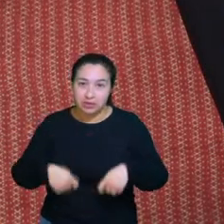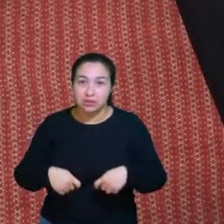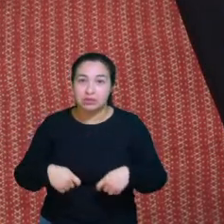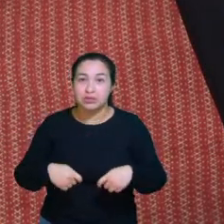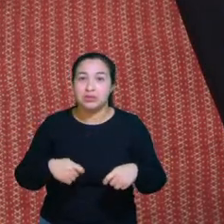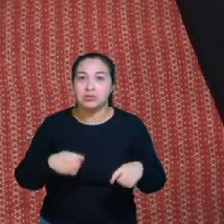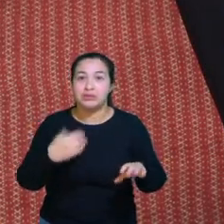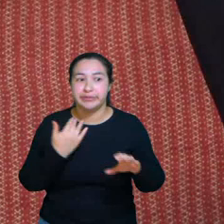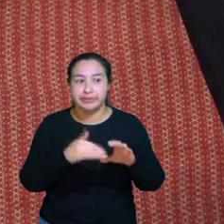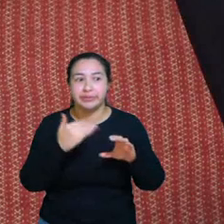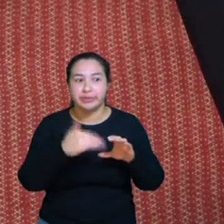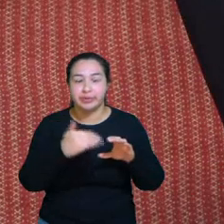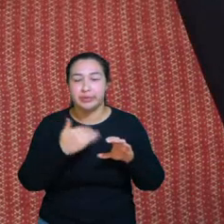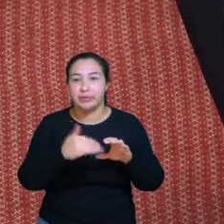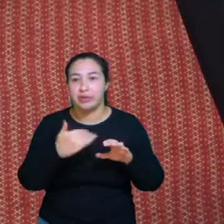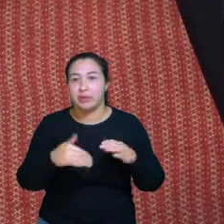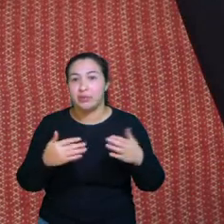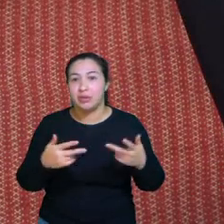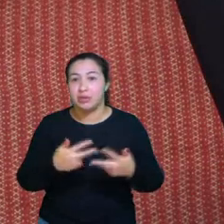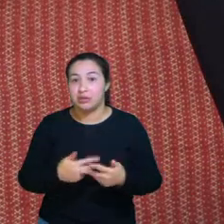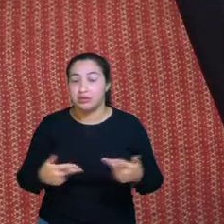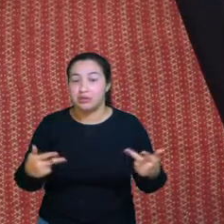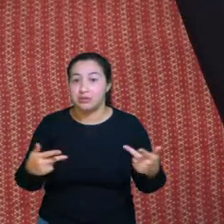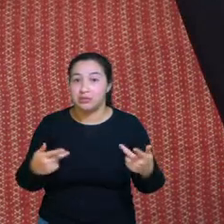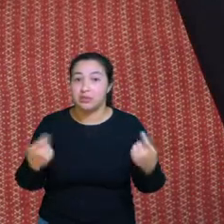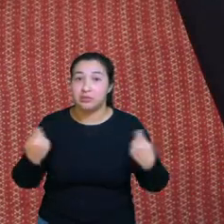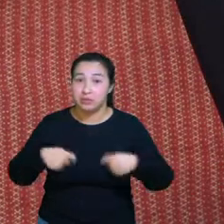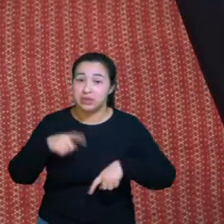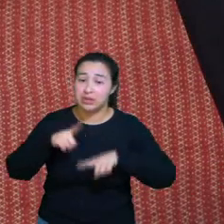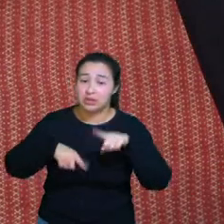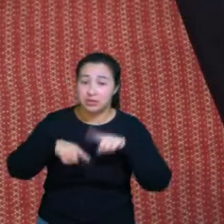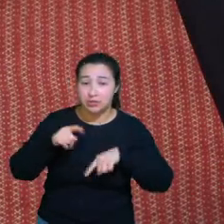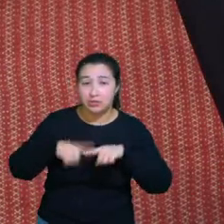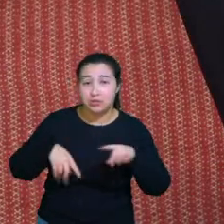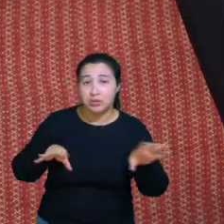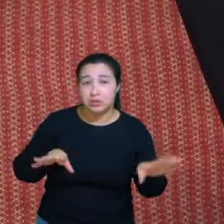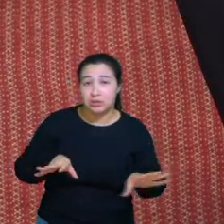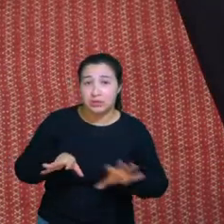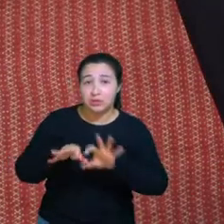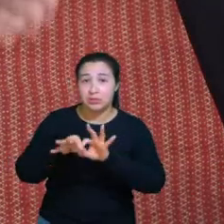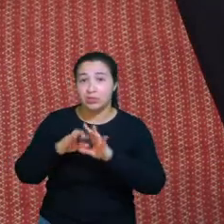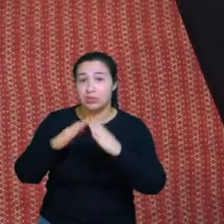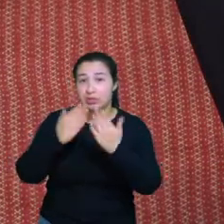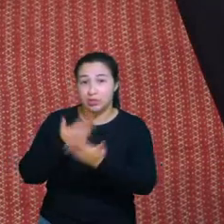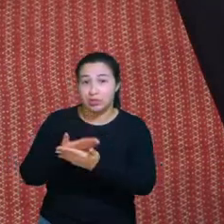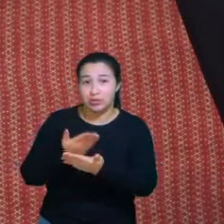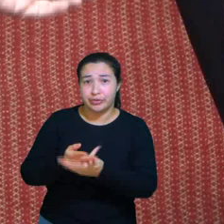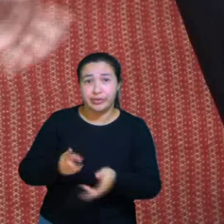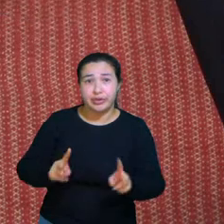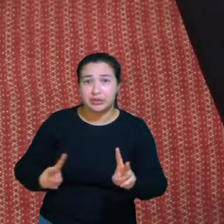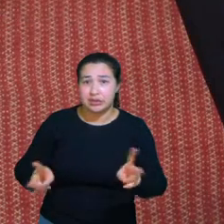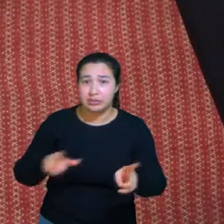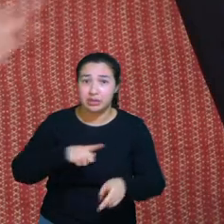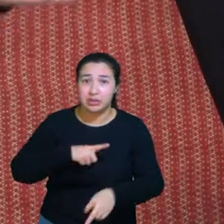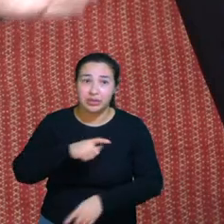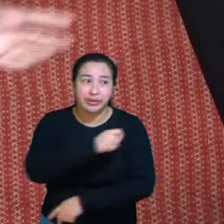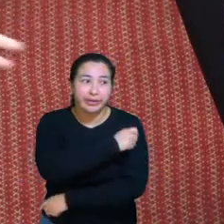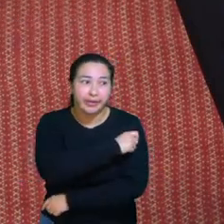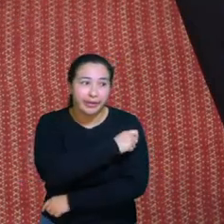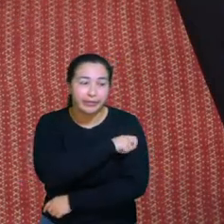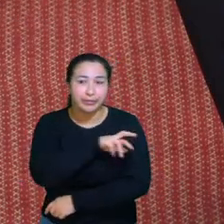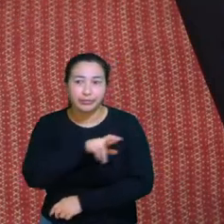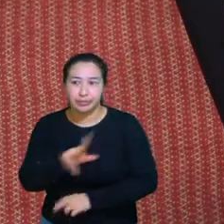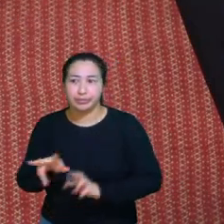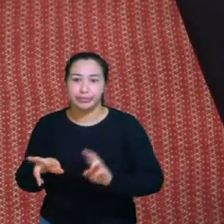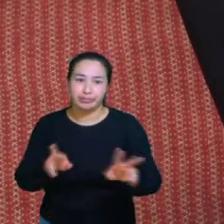isso e aquilo e se a gente não tiver uma boa articulação como rede né E a escola tá toda hora recebendo um aluno lá e vai virar